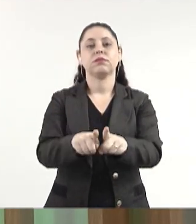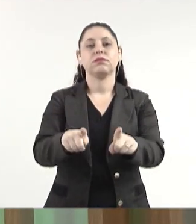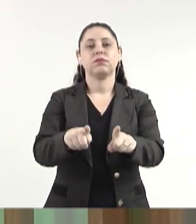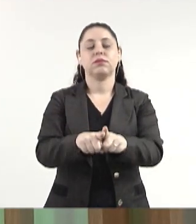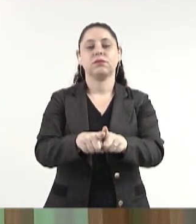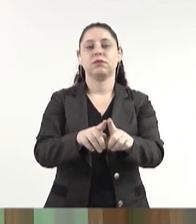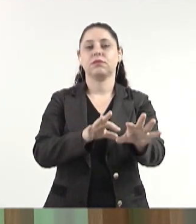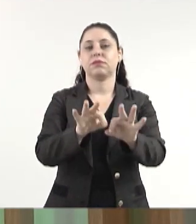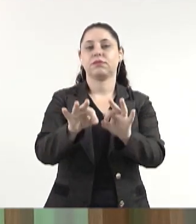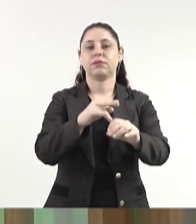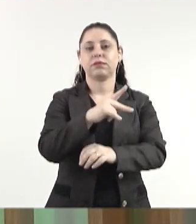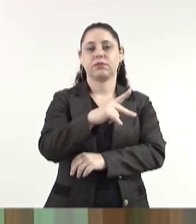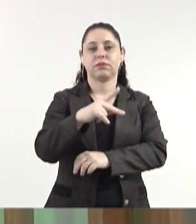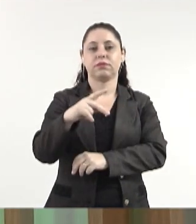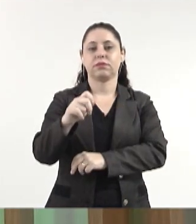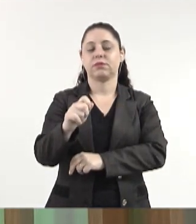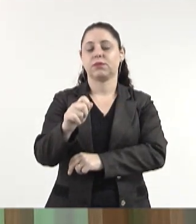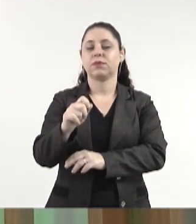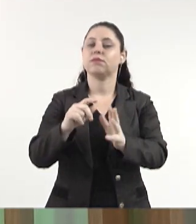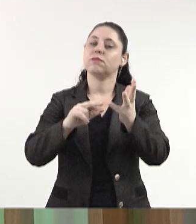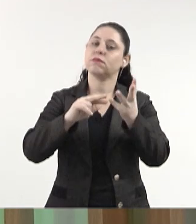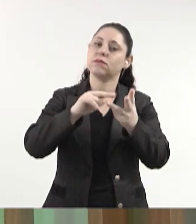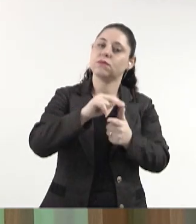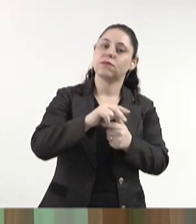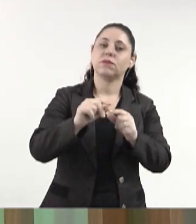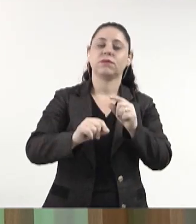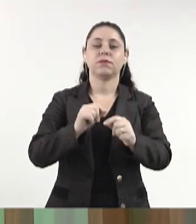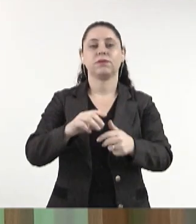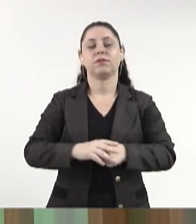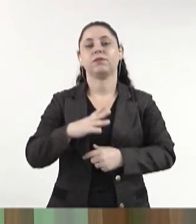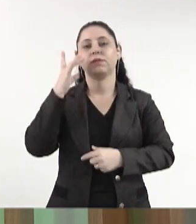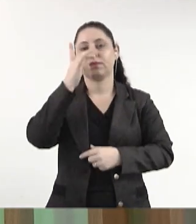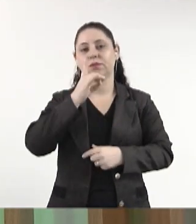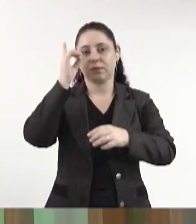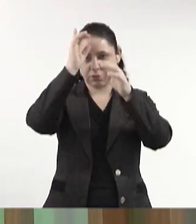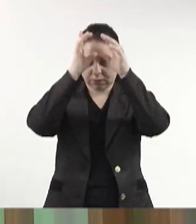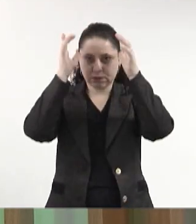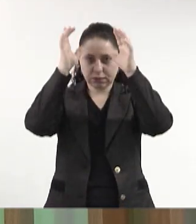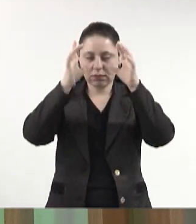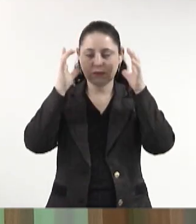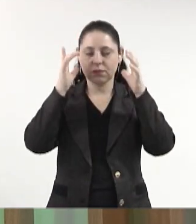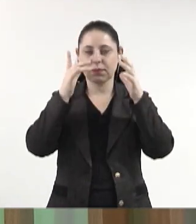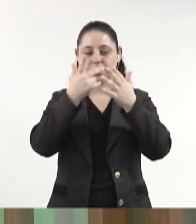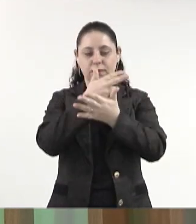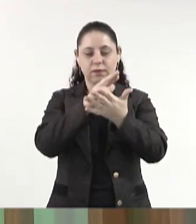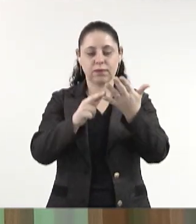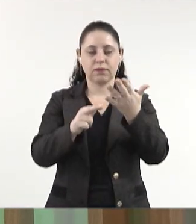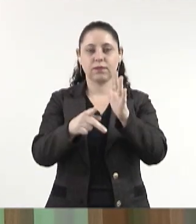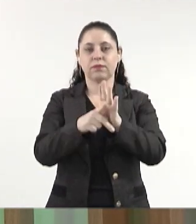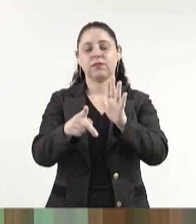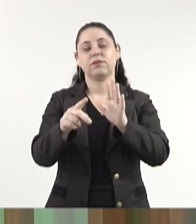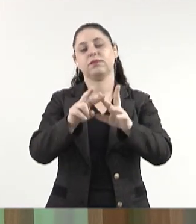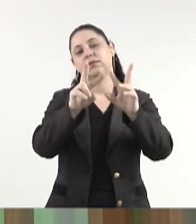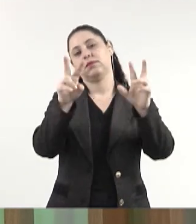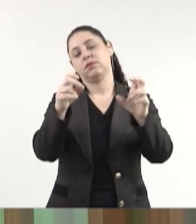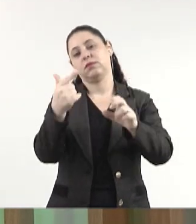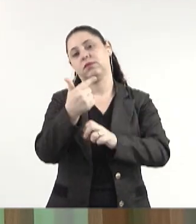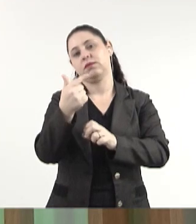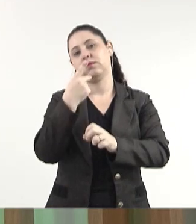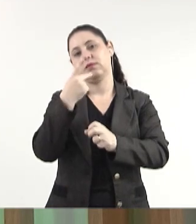a revisão do PPA, que é o Plano Plurianual. O deputado Caravina relatou essas duas matérias. A gente começa